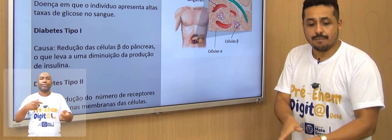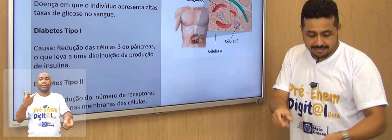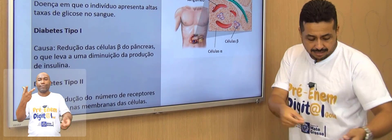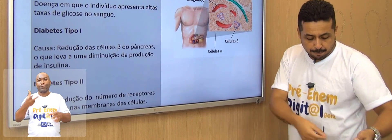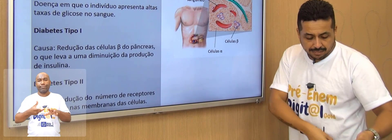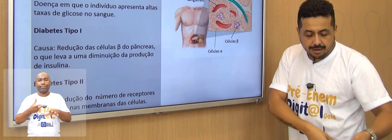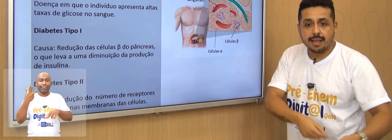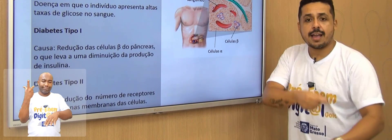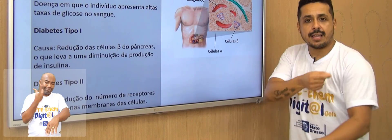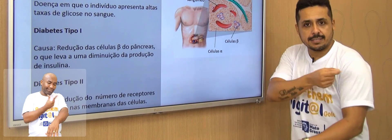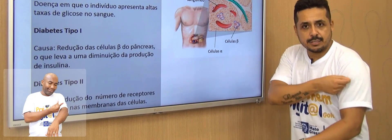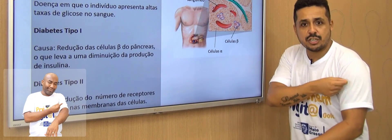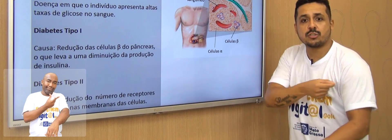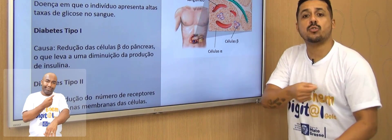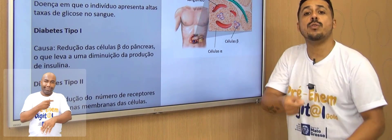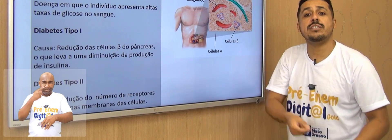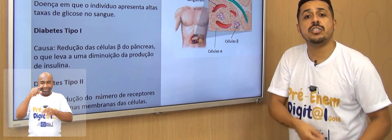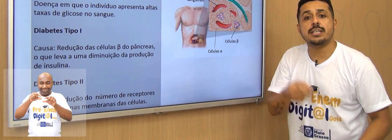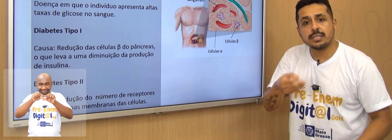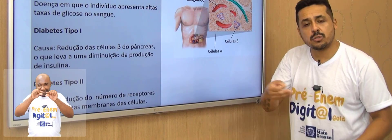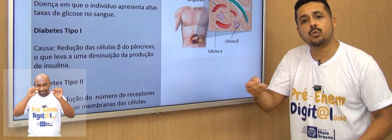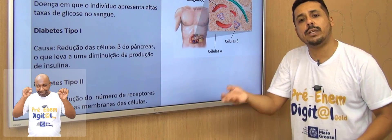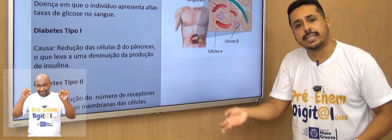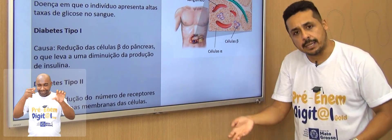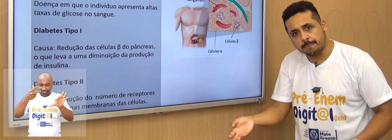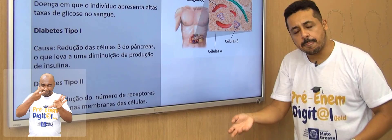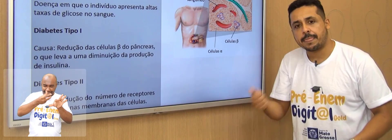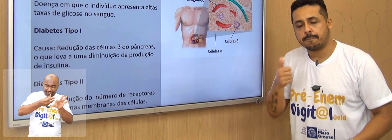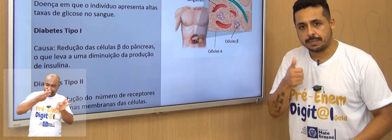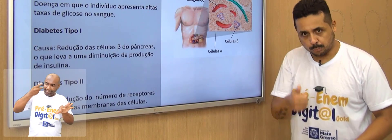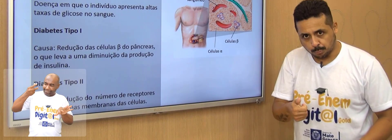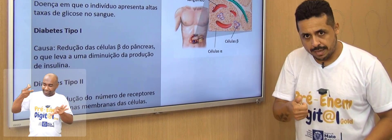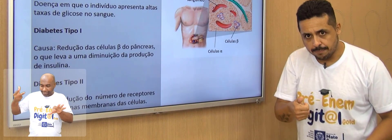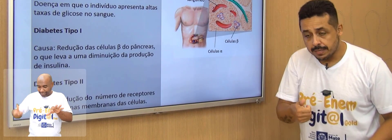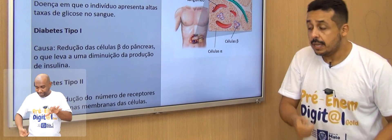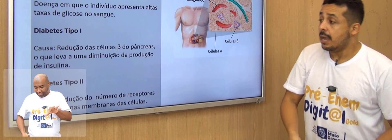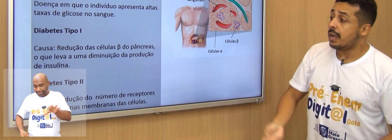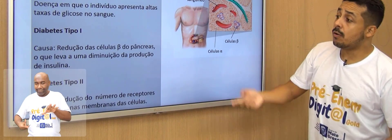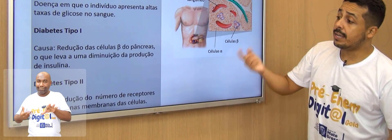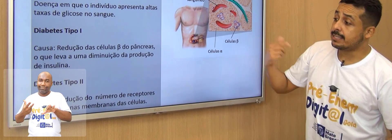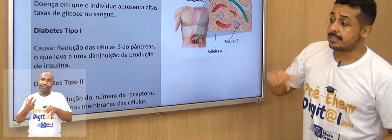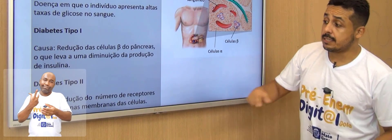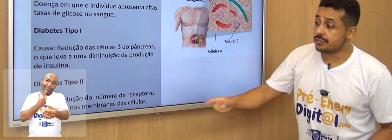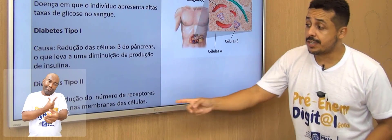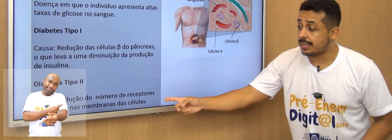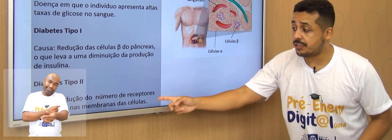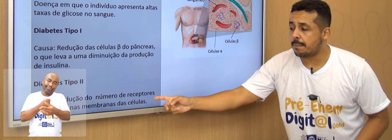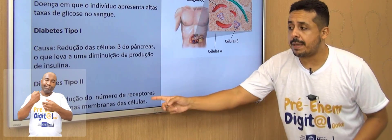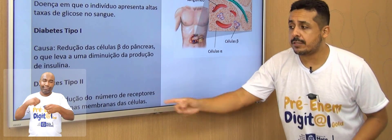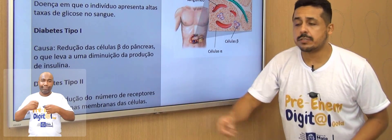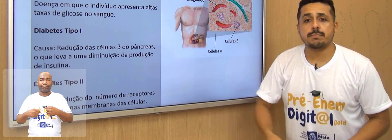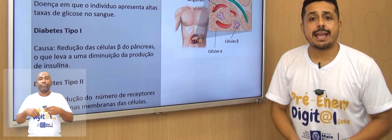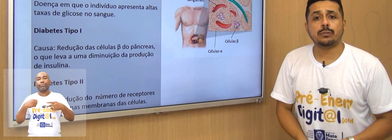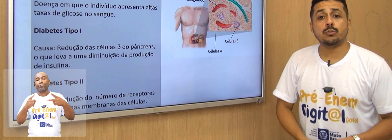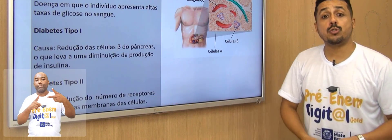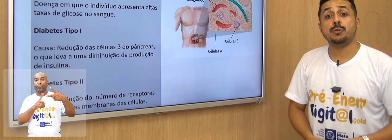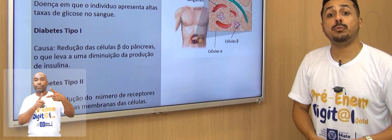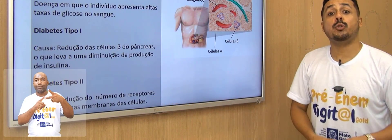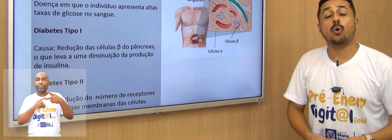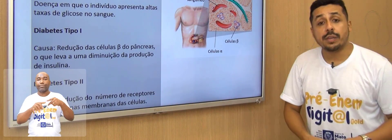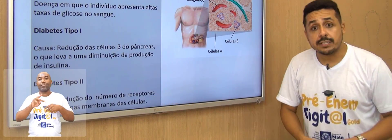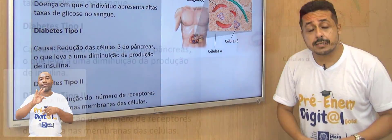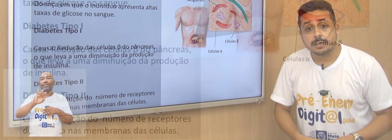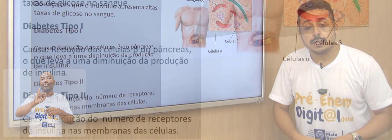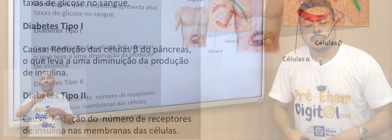insulinodependente. Vai ter que aplicar aquelas injeções de insulina. Tudo bem? Agora existe a diabetes mellitus do